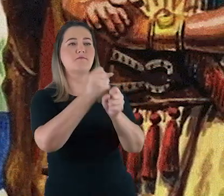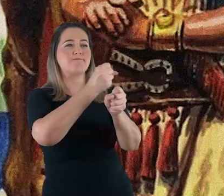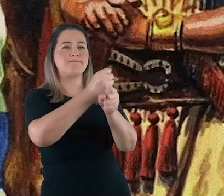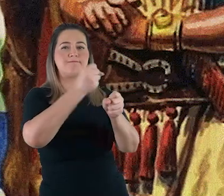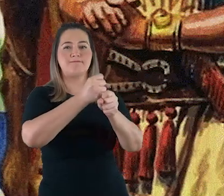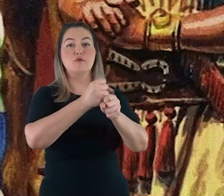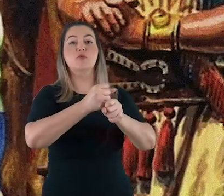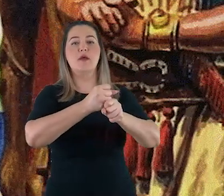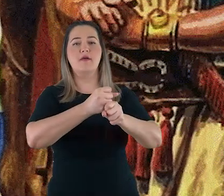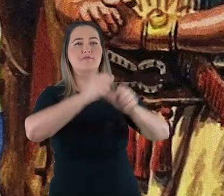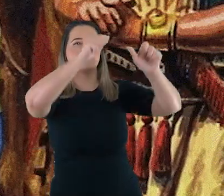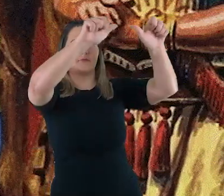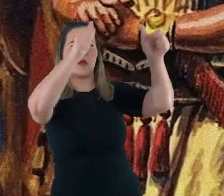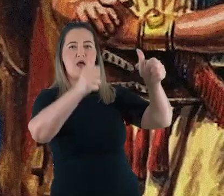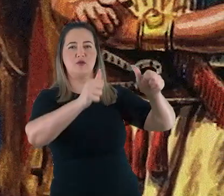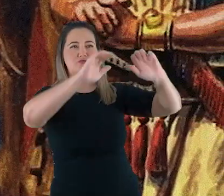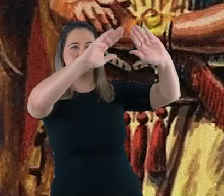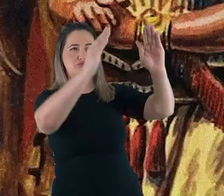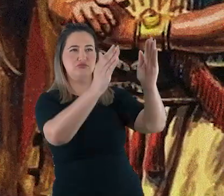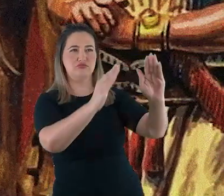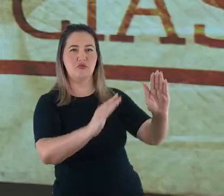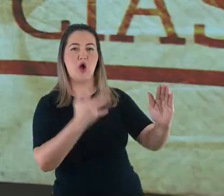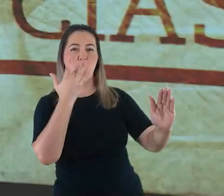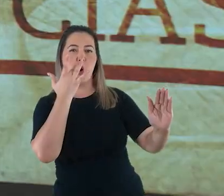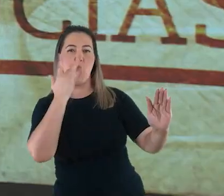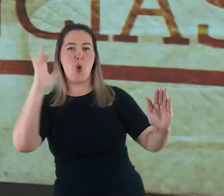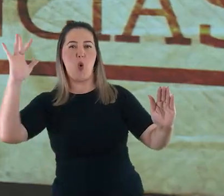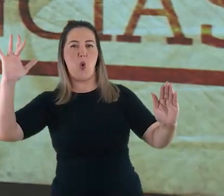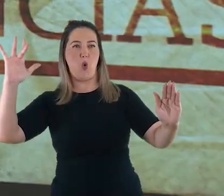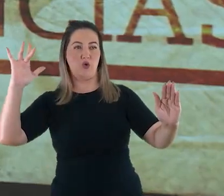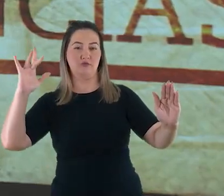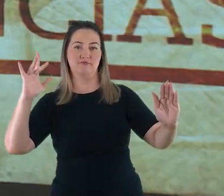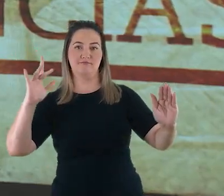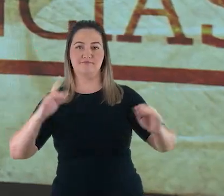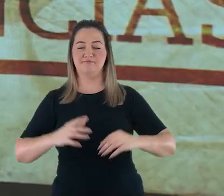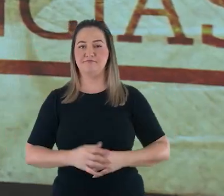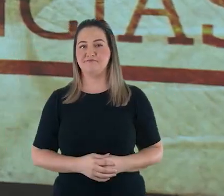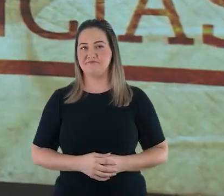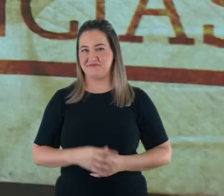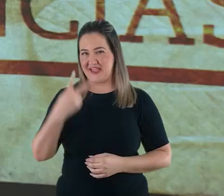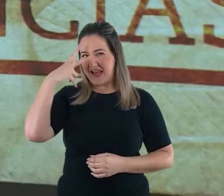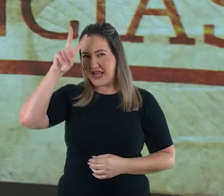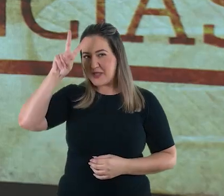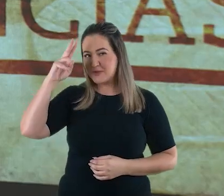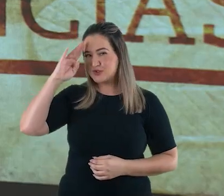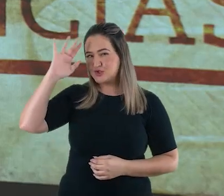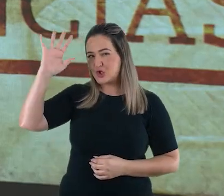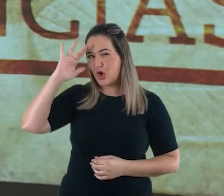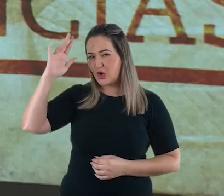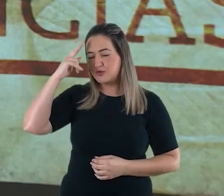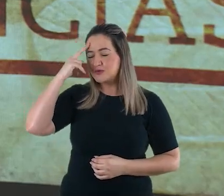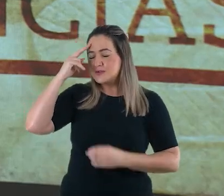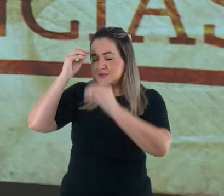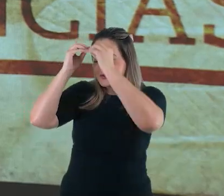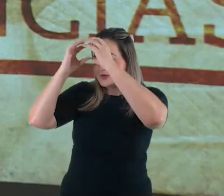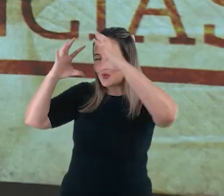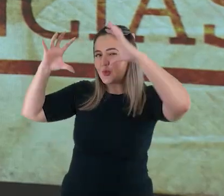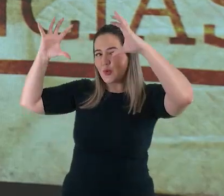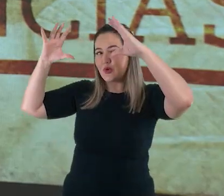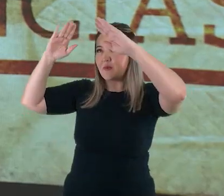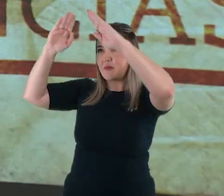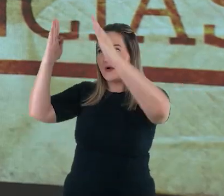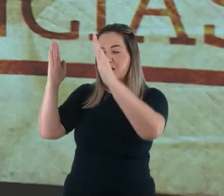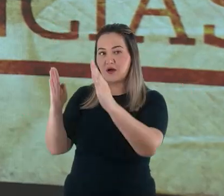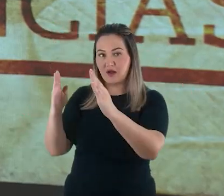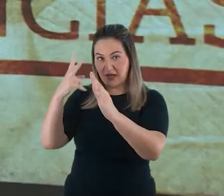imagem de ouro em sua própria homenagem. Lembra do sonho do capítulo 2? Ali apenas a cabeça que